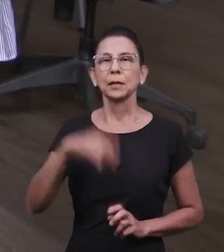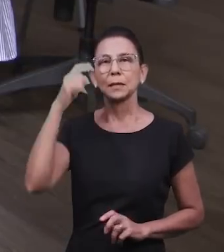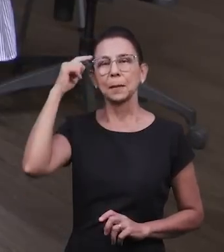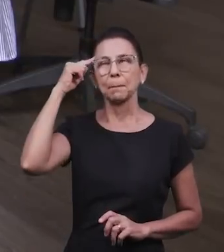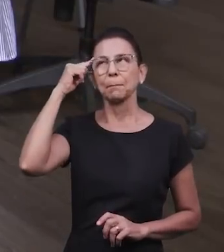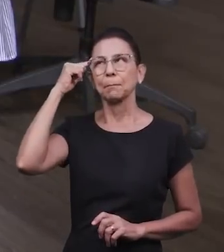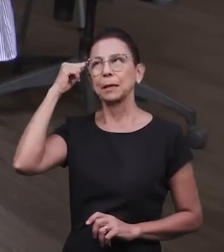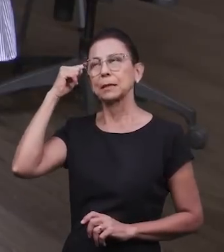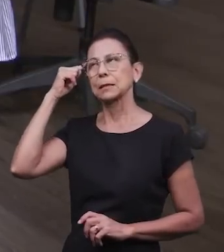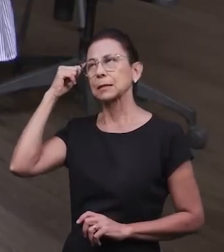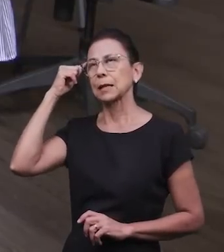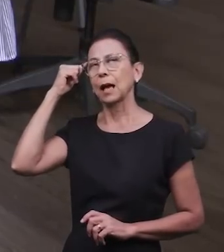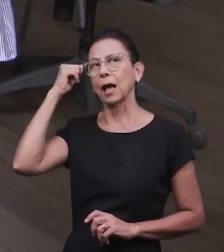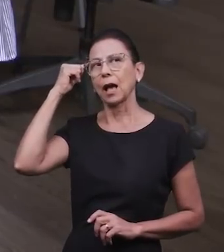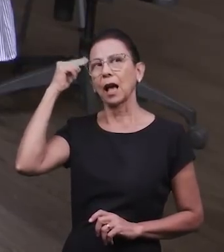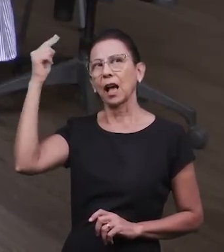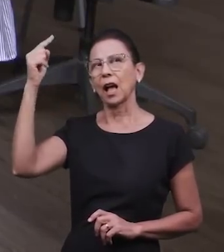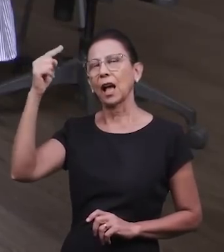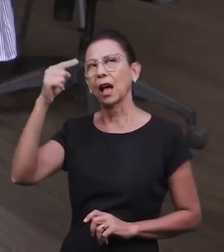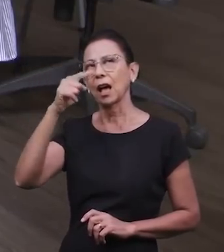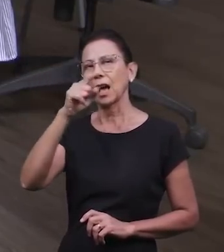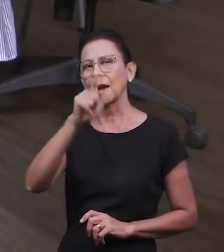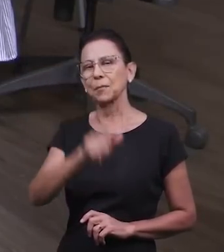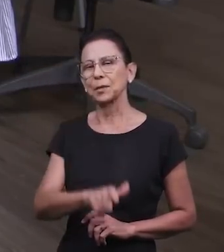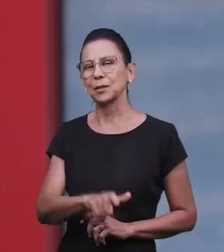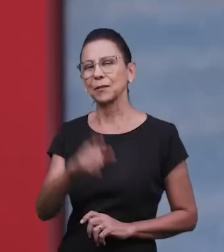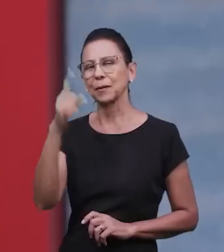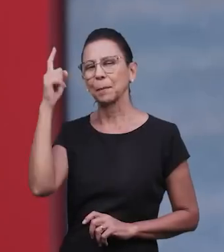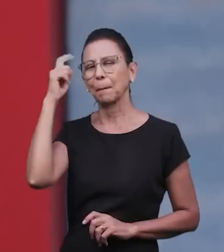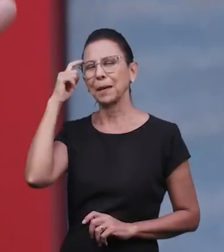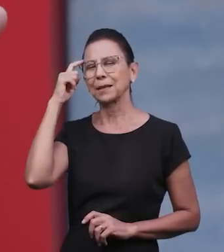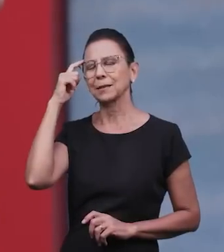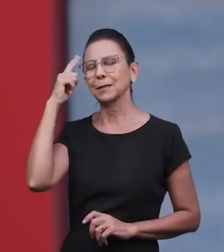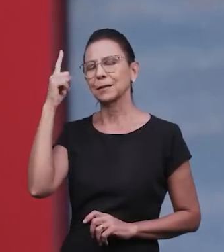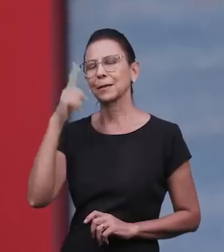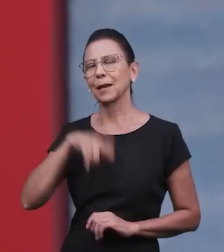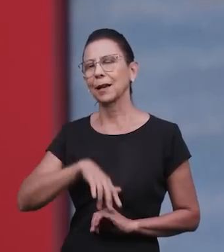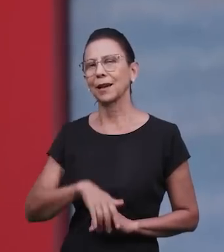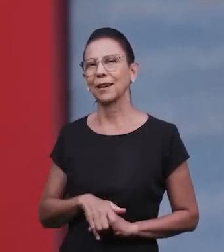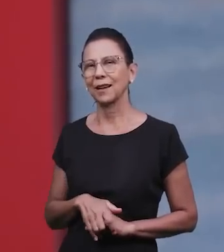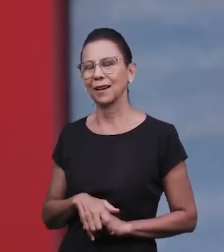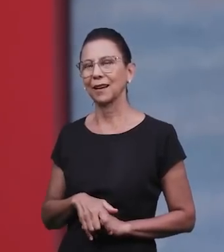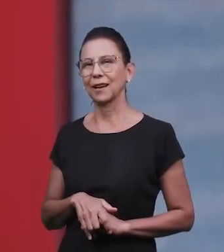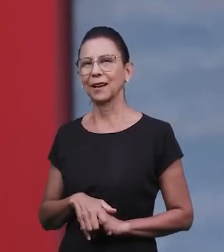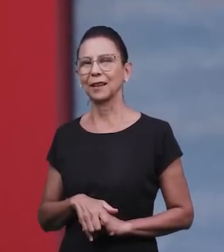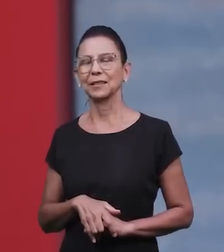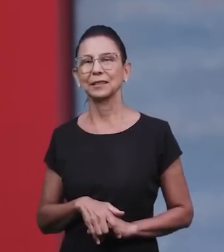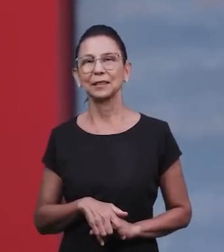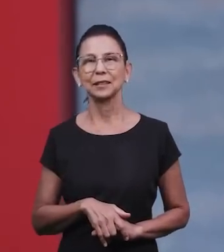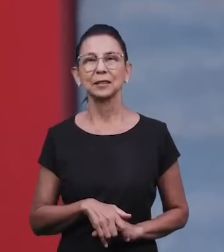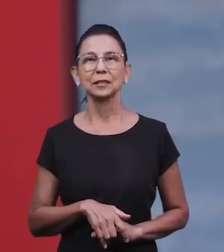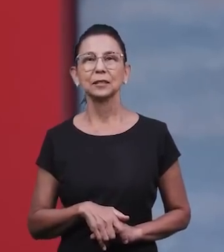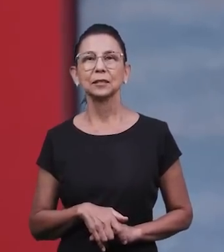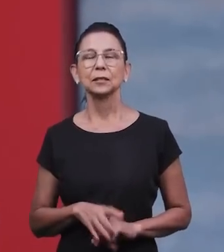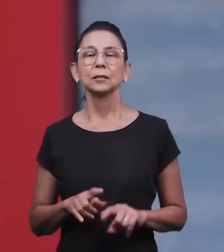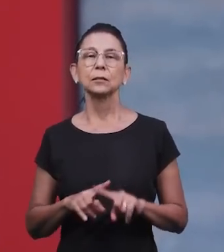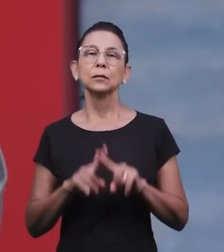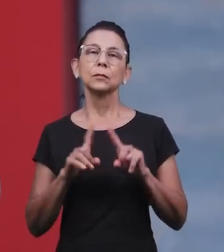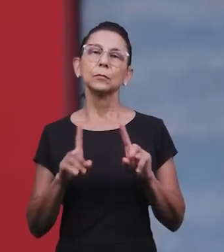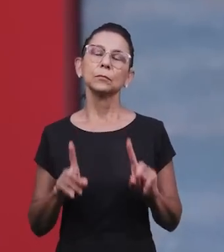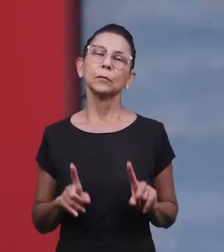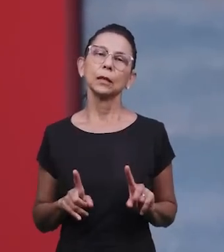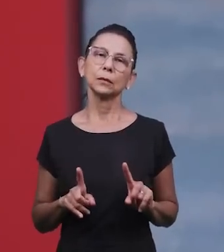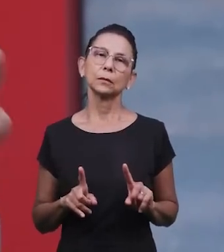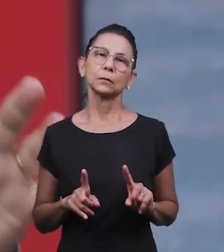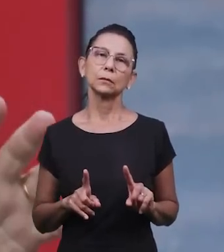claro, a gente sabe que elas precisam, mas a gente julga que as pessoas vão pensar, quando na verdade o seu trabalho, o nosso